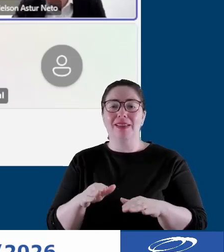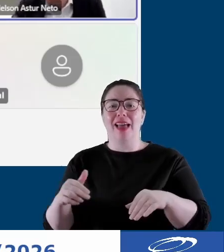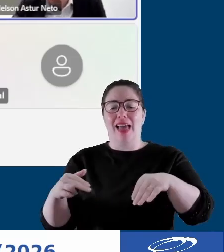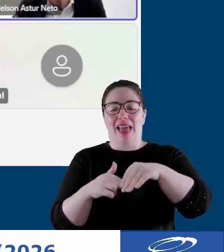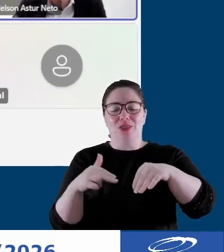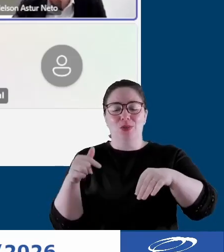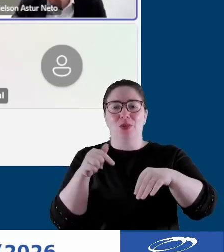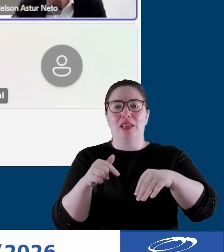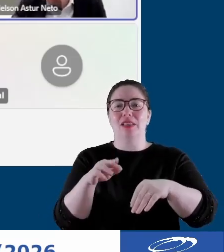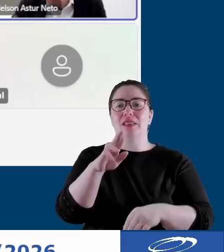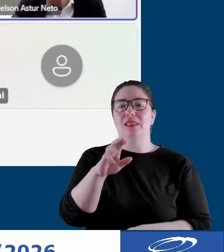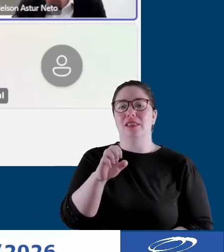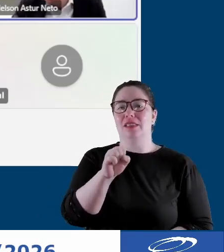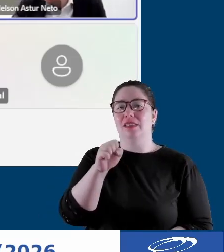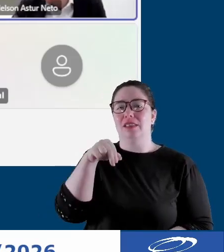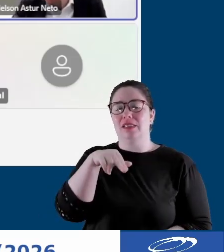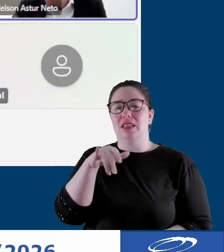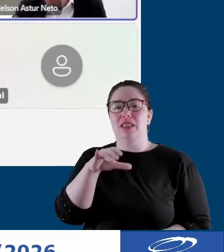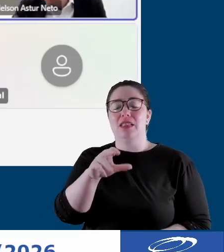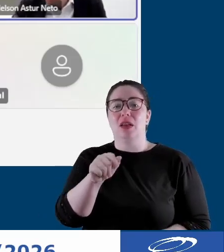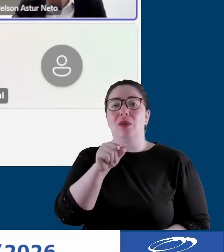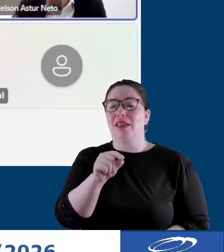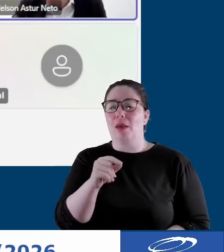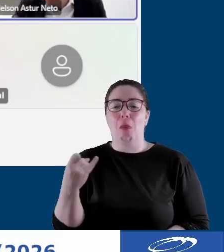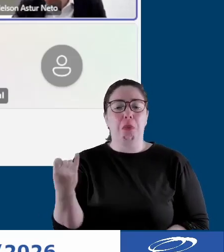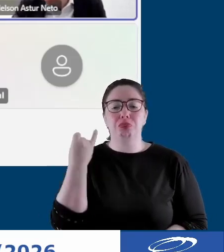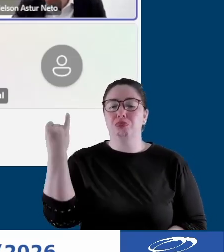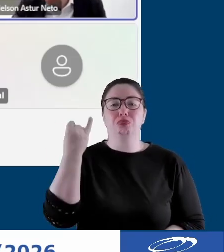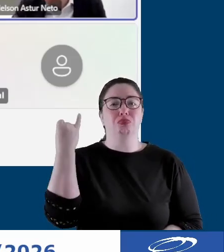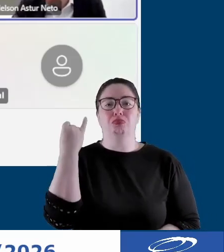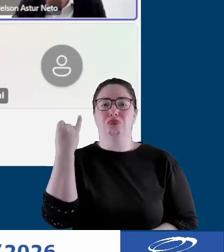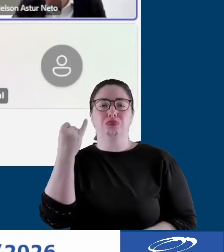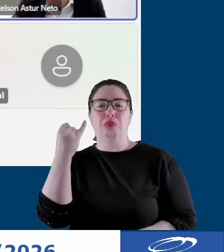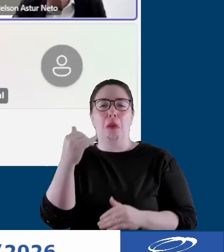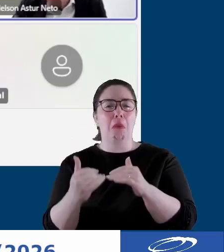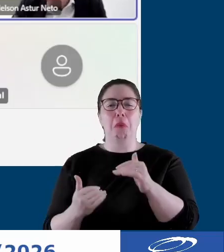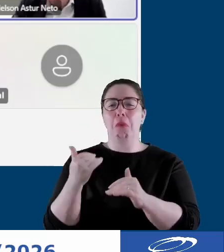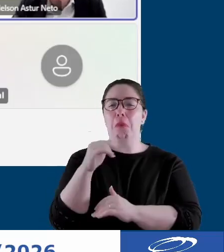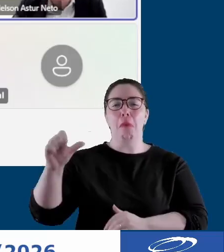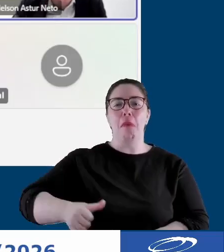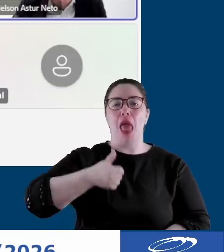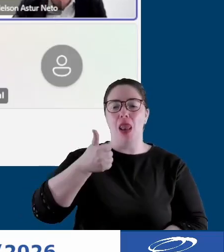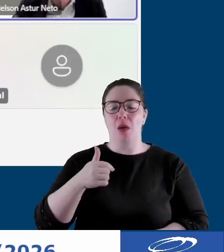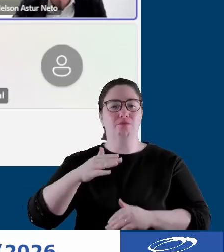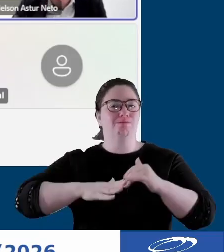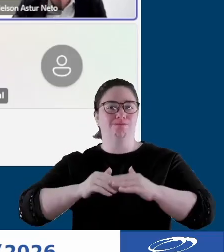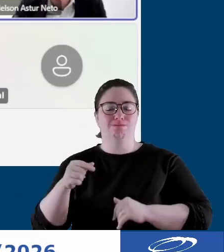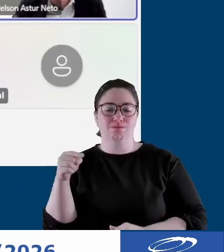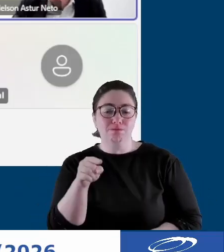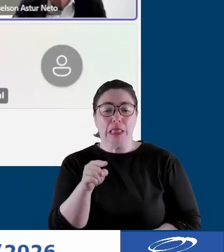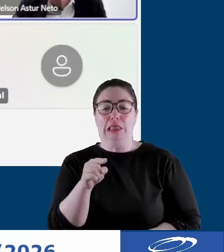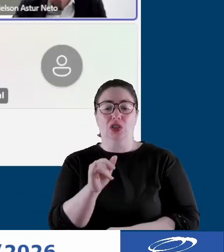especificidade bem alta, lógico, com contraste, para definir pontos de coleção e para definir